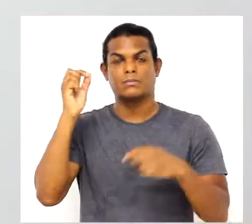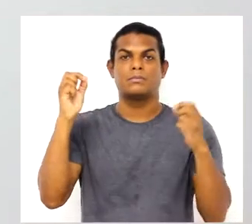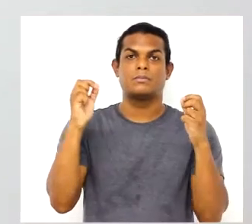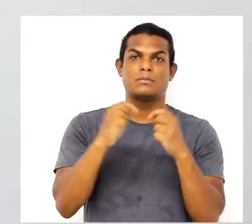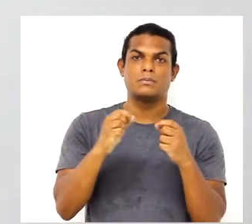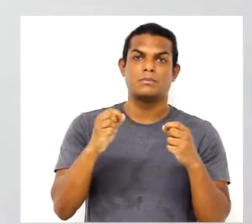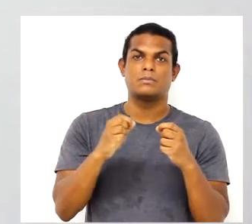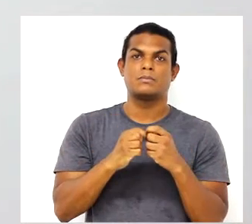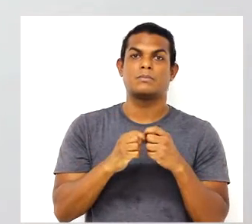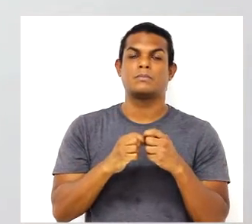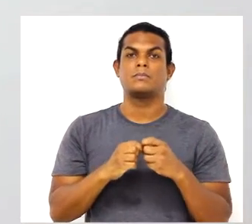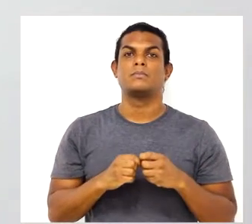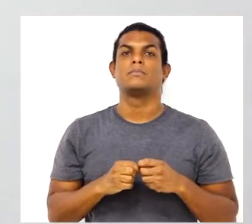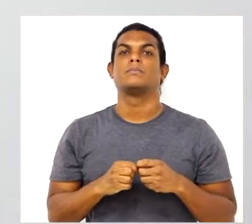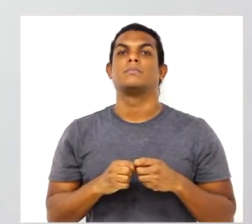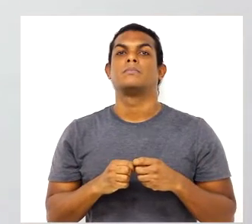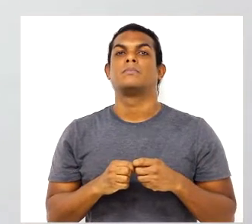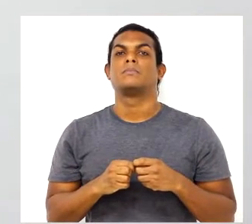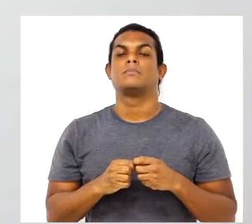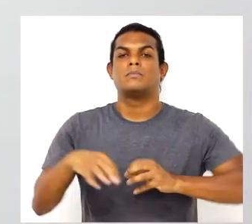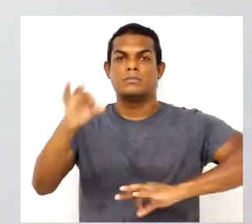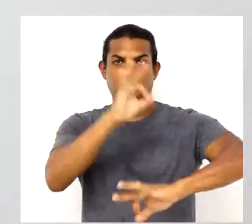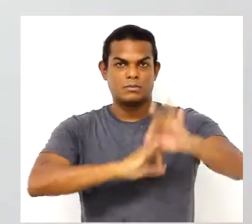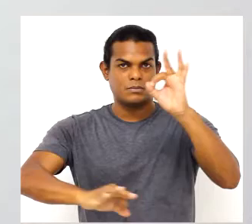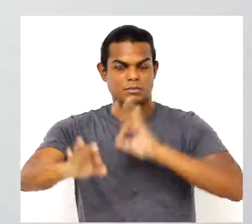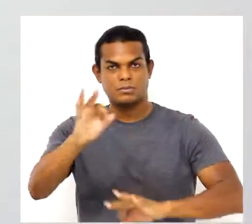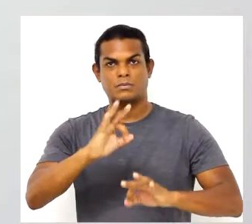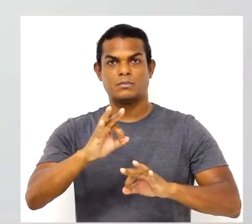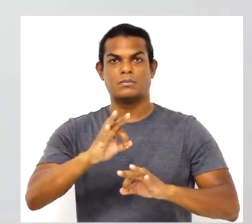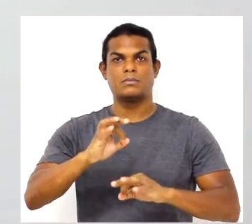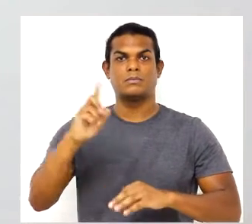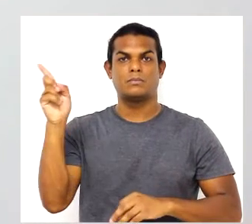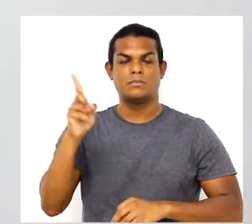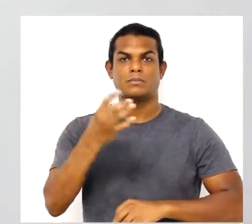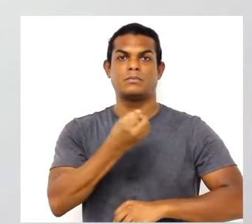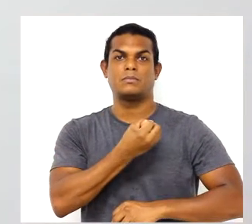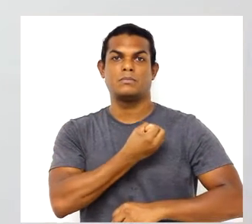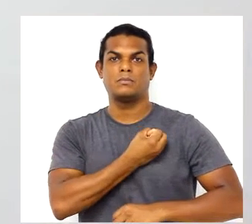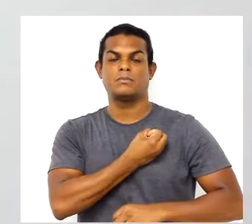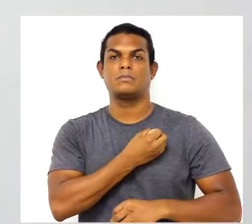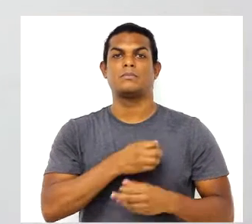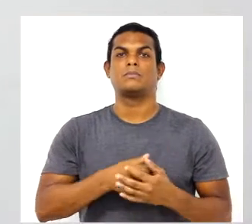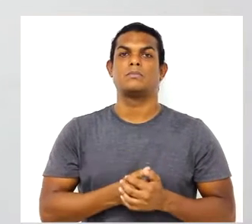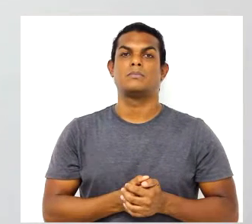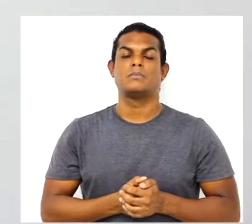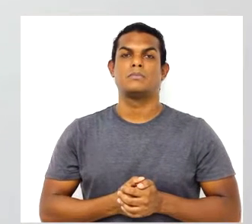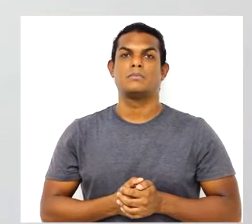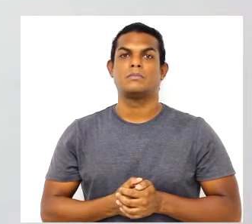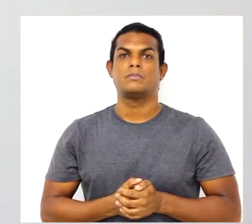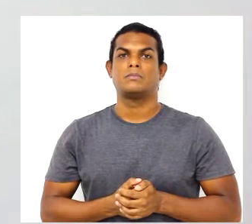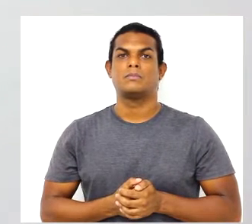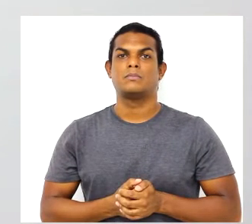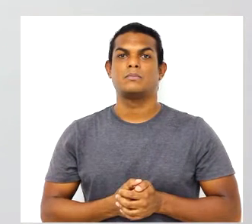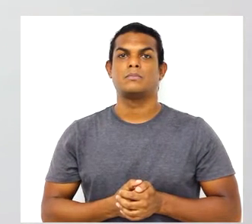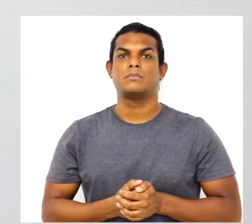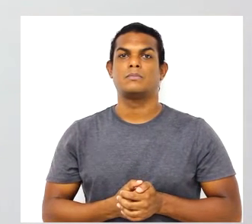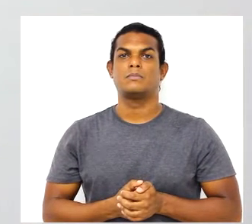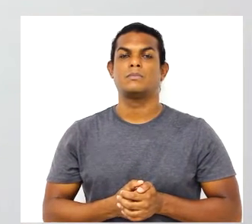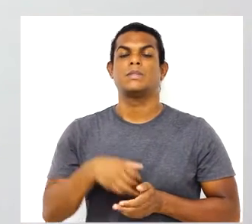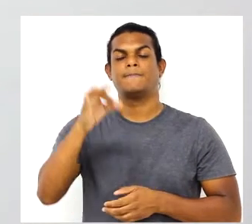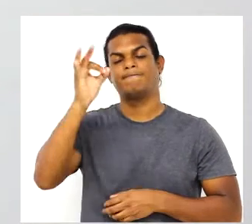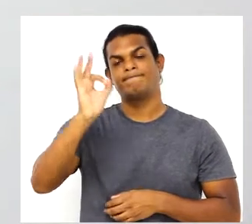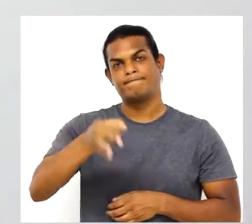fazer a ordenação, ou seja, colocar do menor para o maior, você